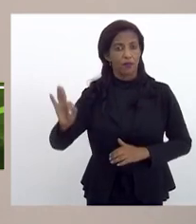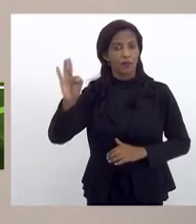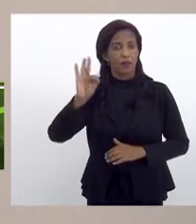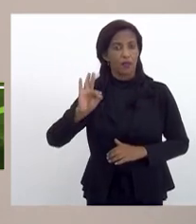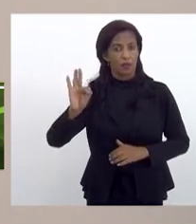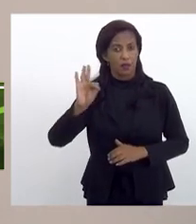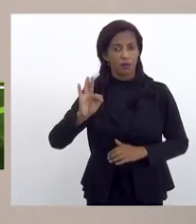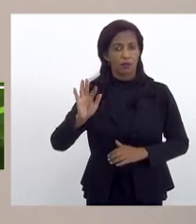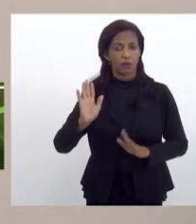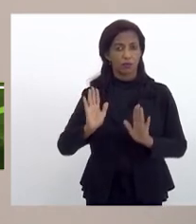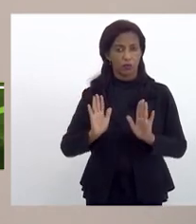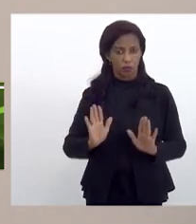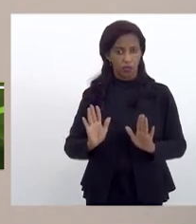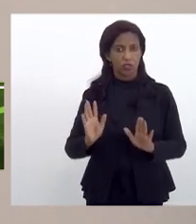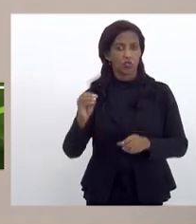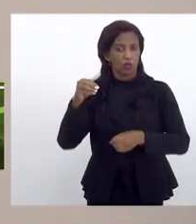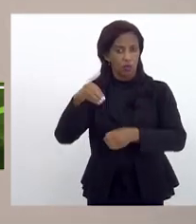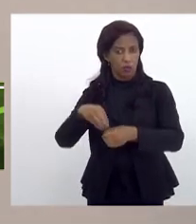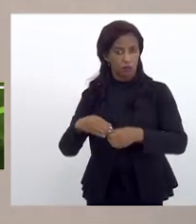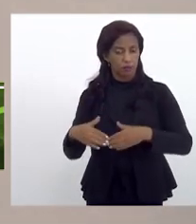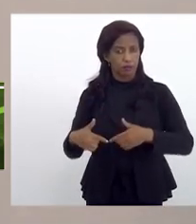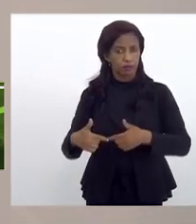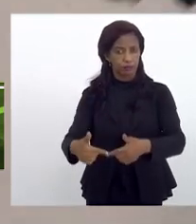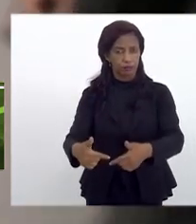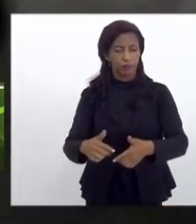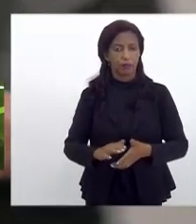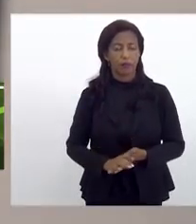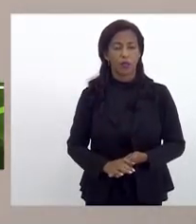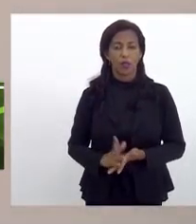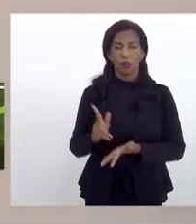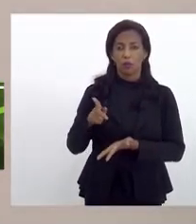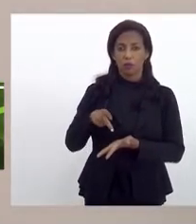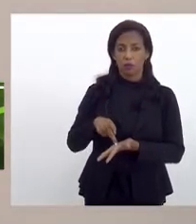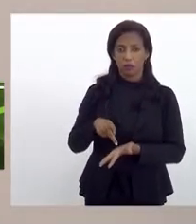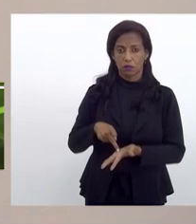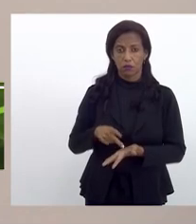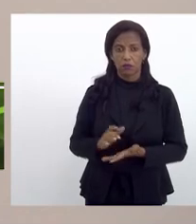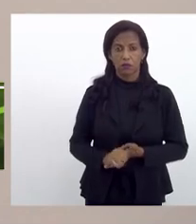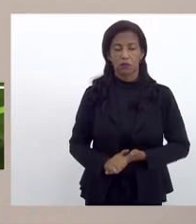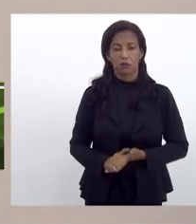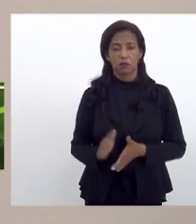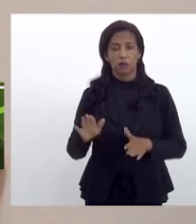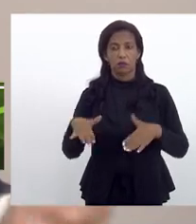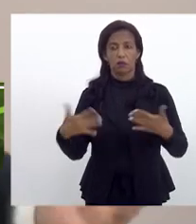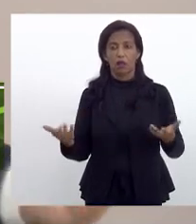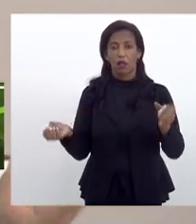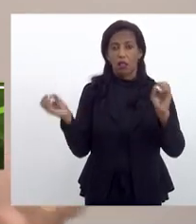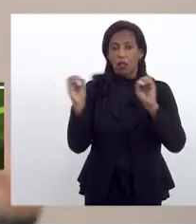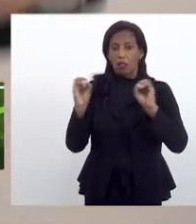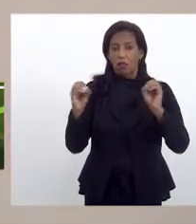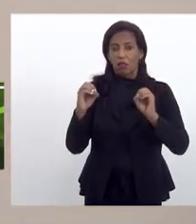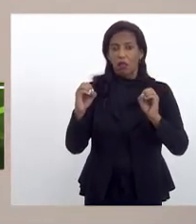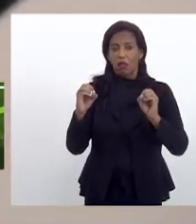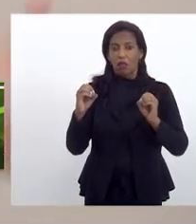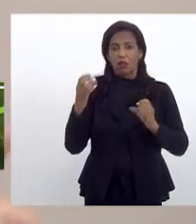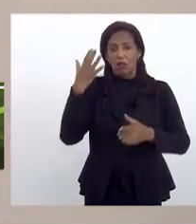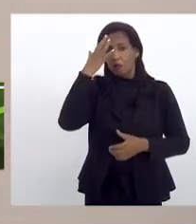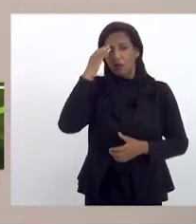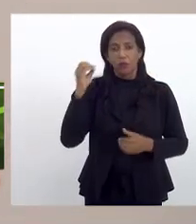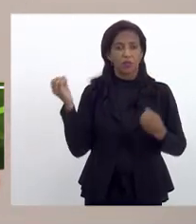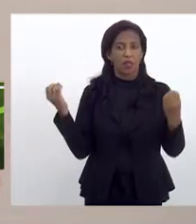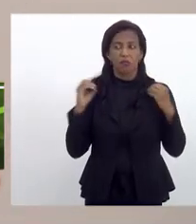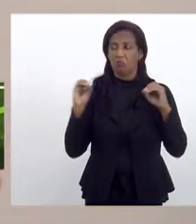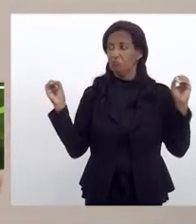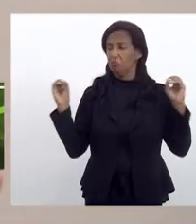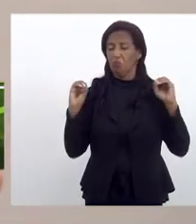Sendo aplicada E uma realidade Da qual Nem nós sabemos O que será Daqui a alguns